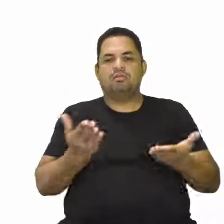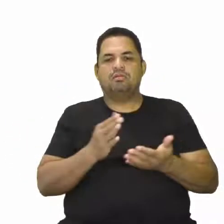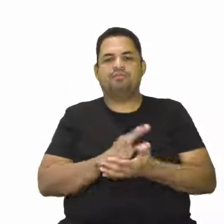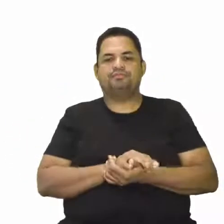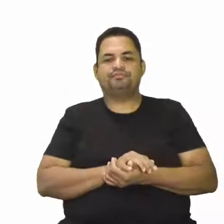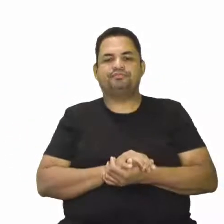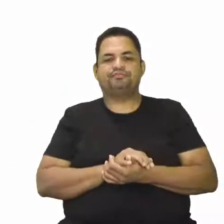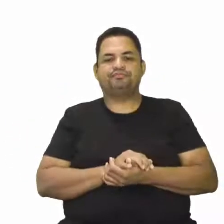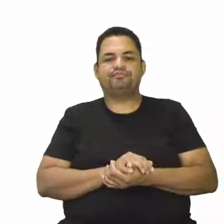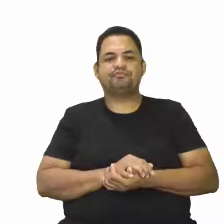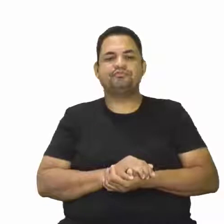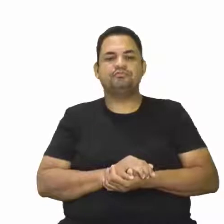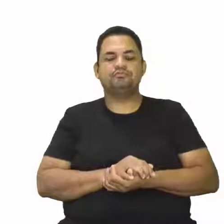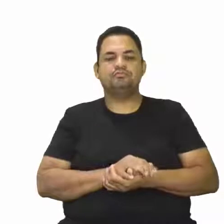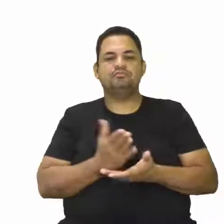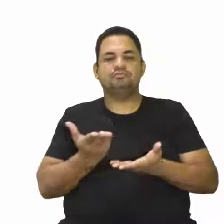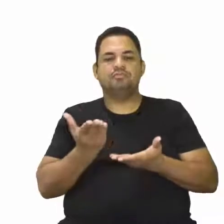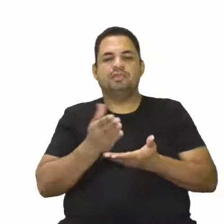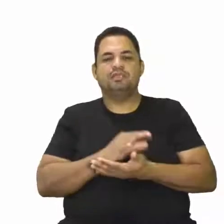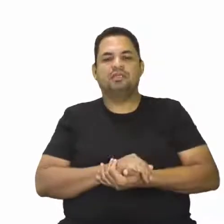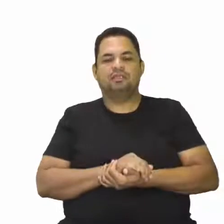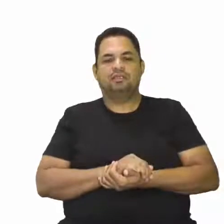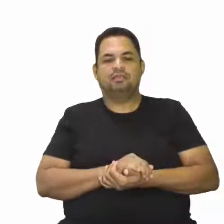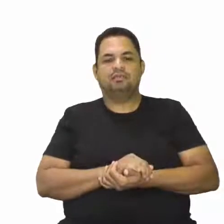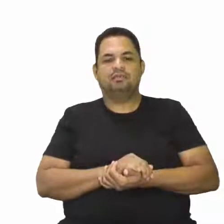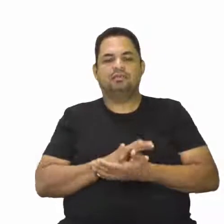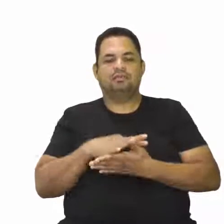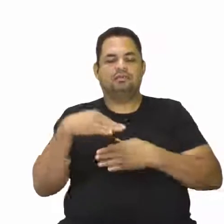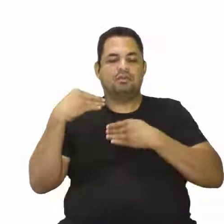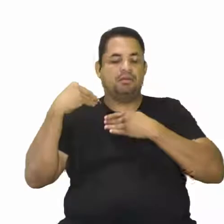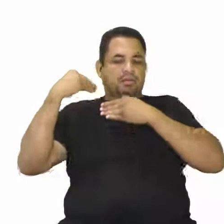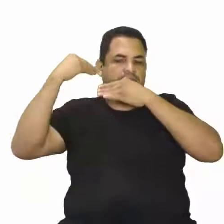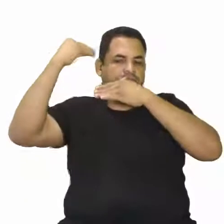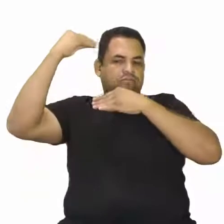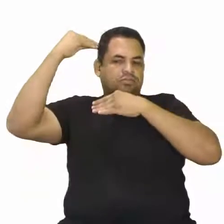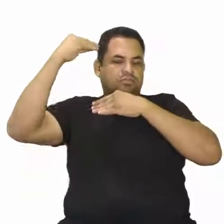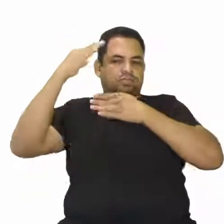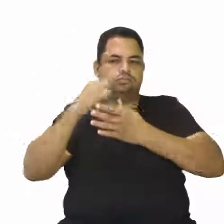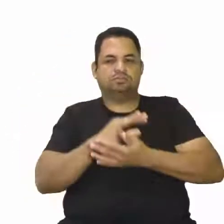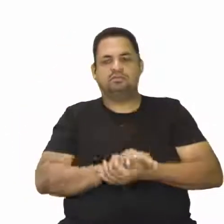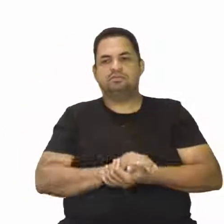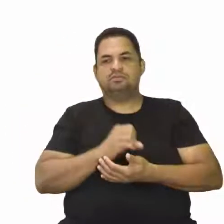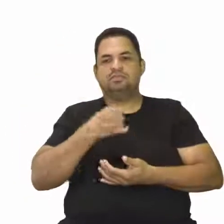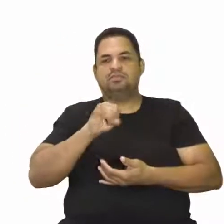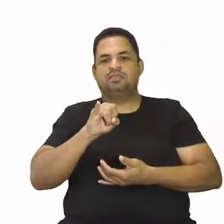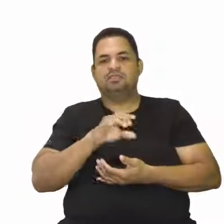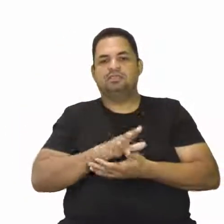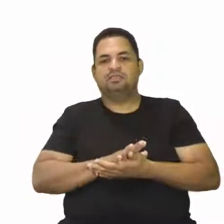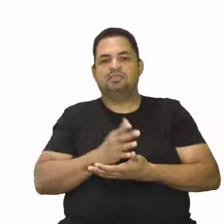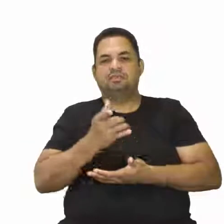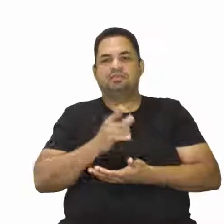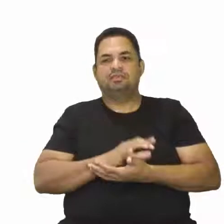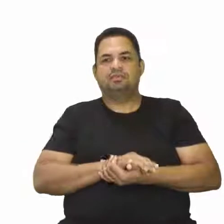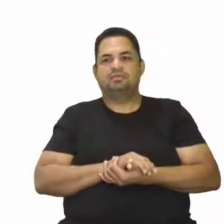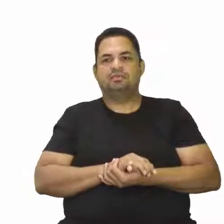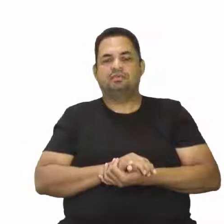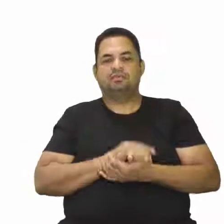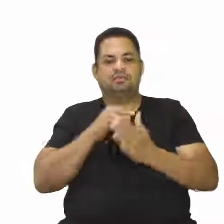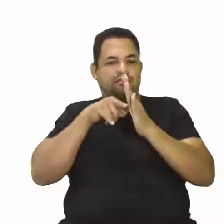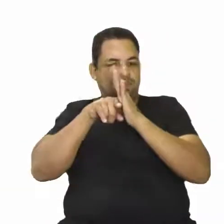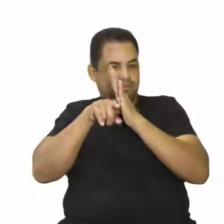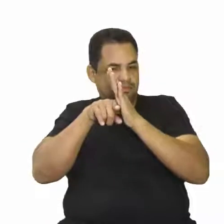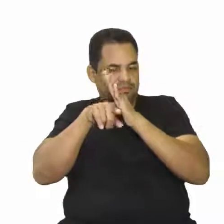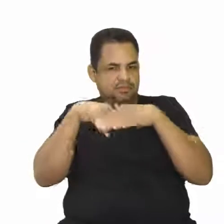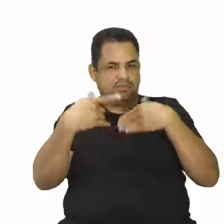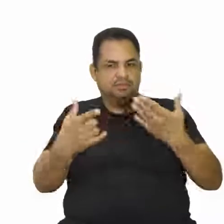com os cabelos levantados. Se eu fosse vocês, eu ia dar uma pesquisada,